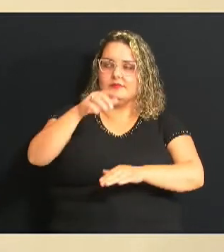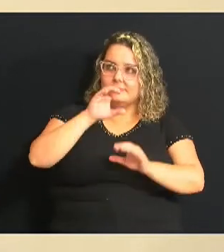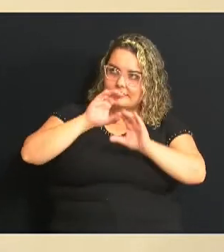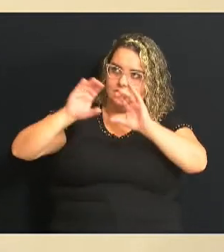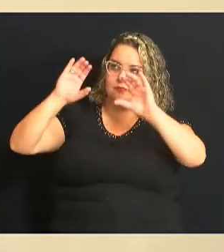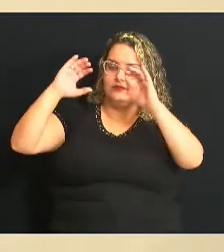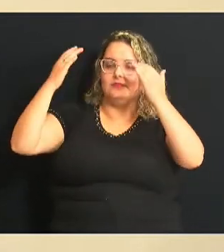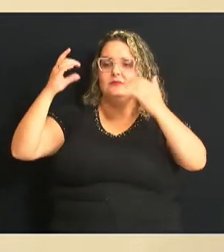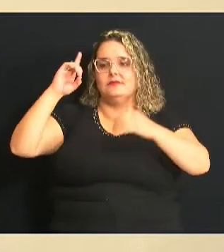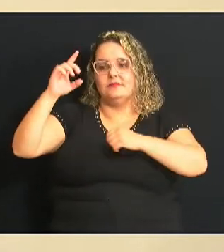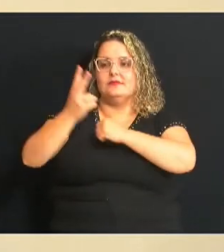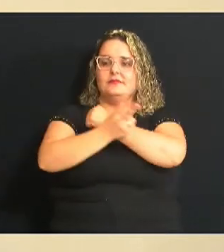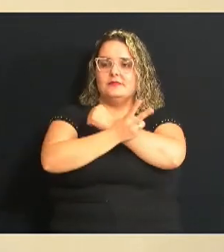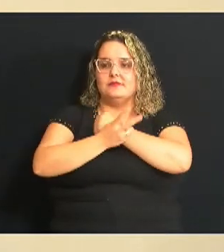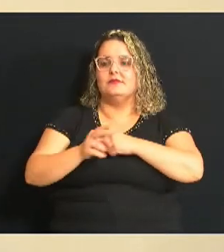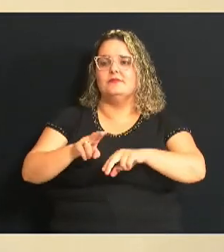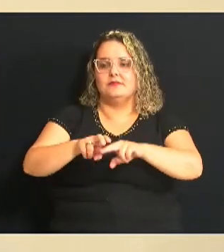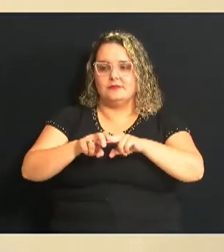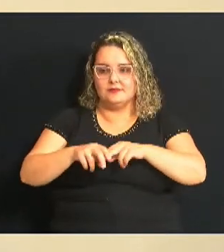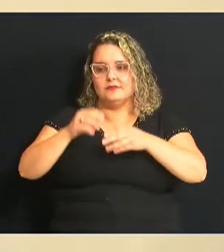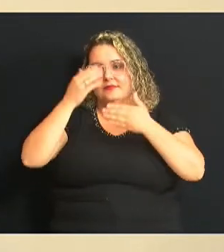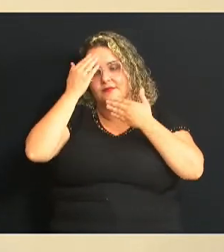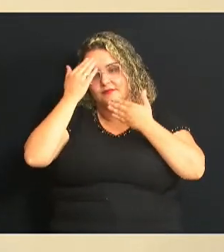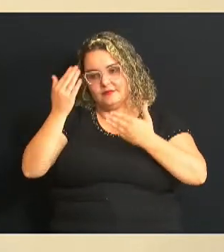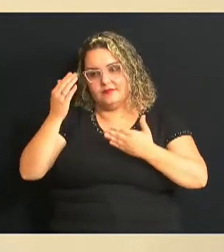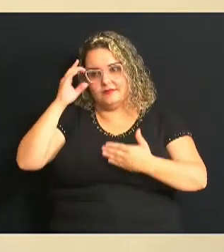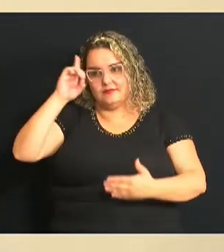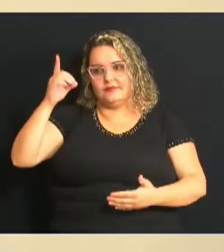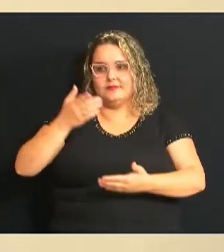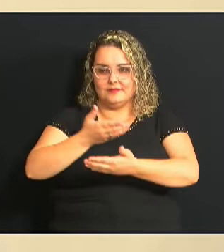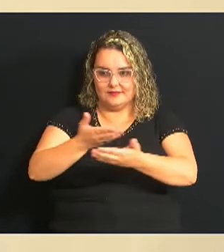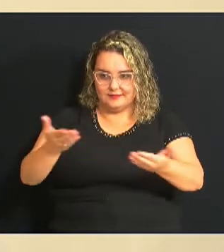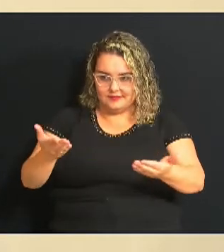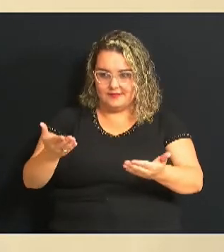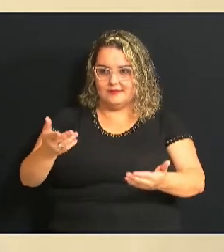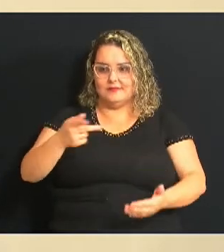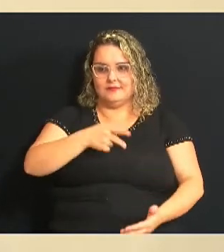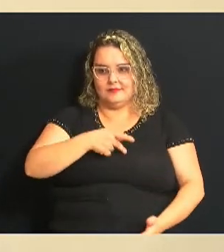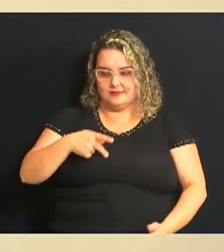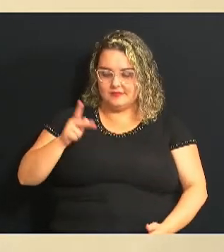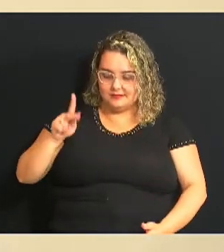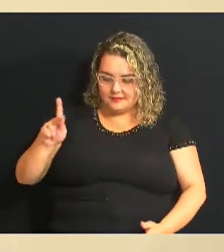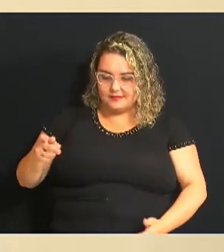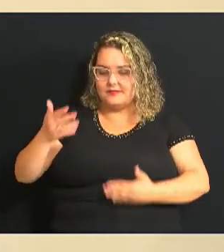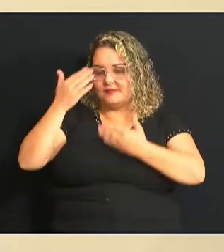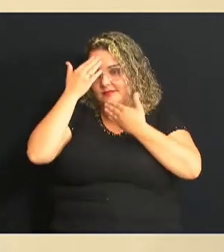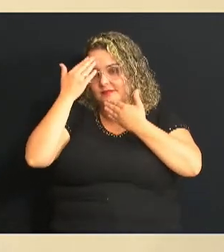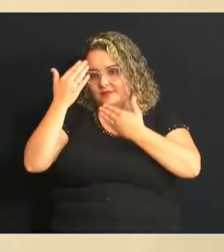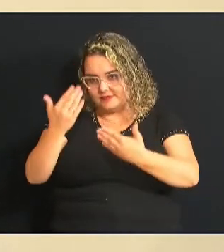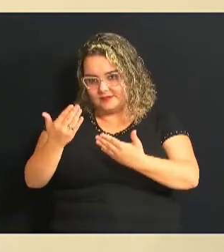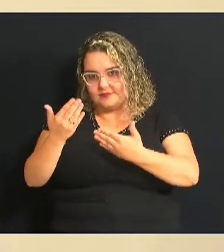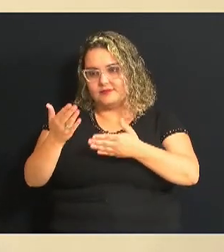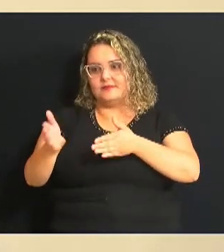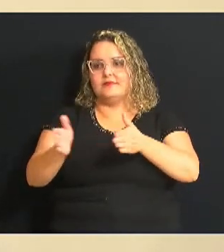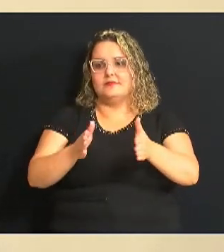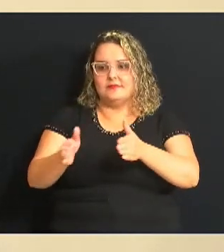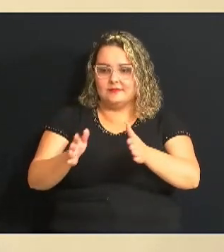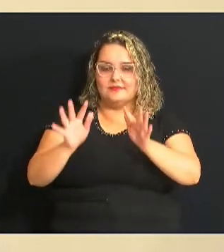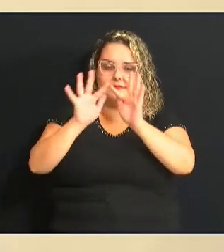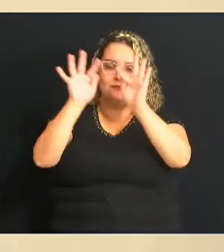guardado até aqui. Por isso eu agradeço a Deus e a vocês. Pastor Alberto, muito obrigado por esse momento